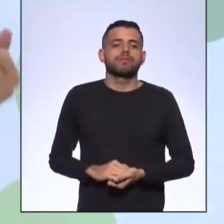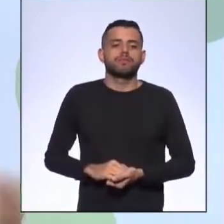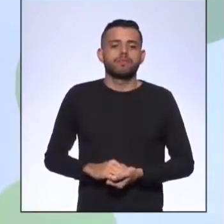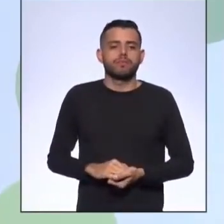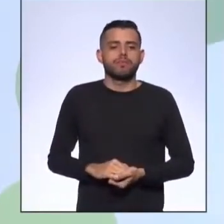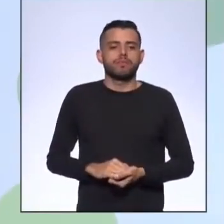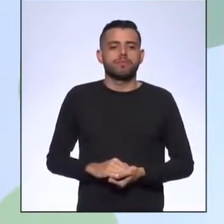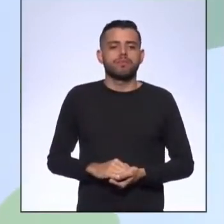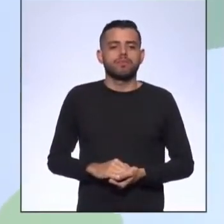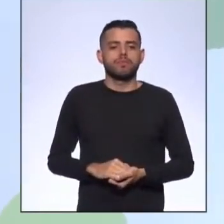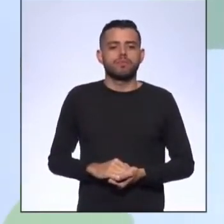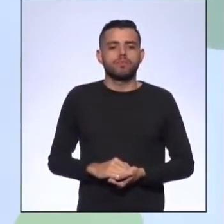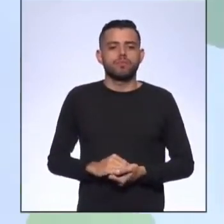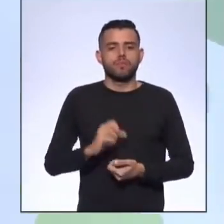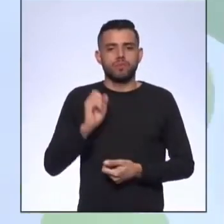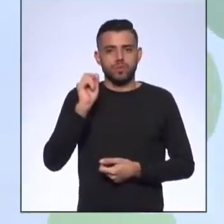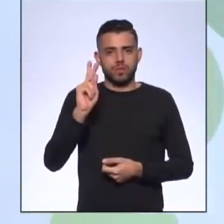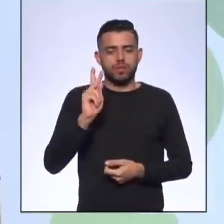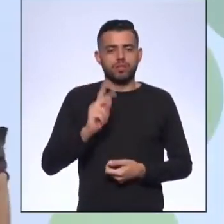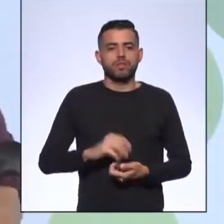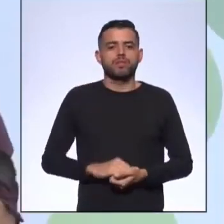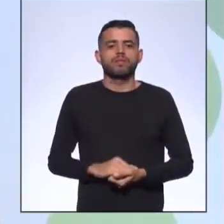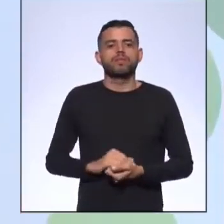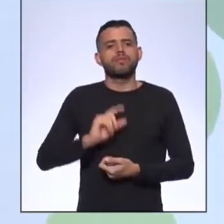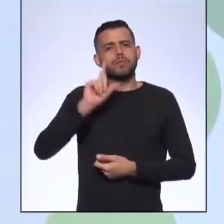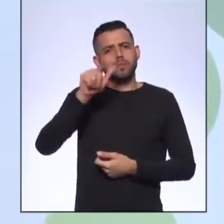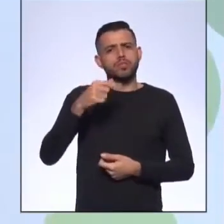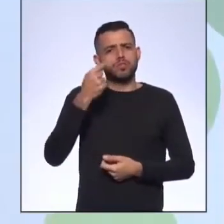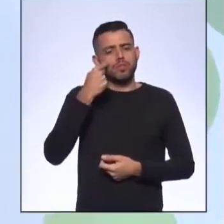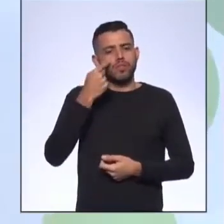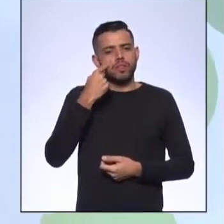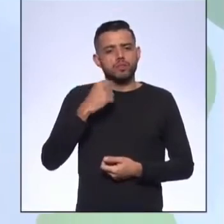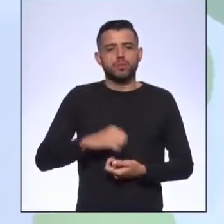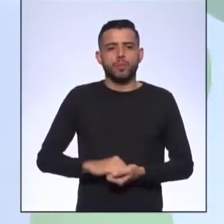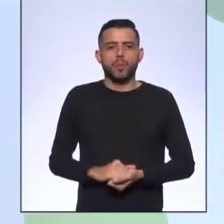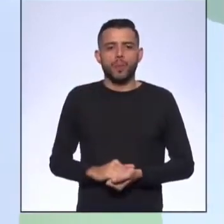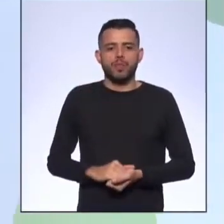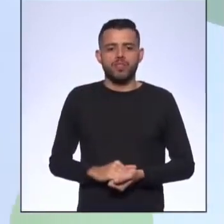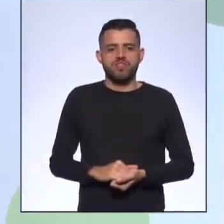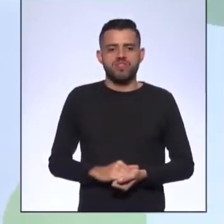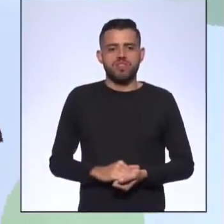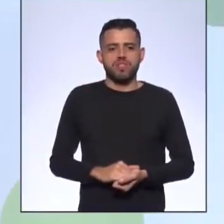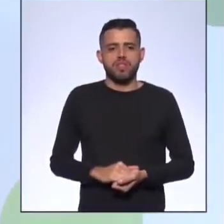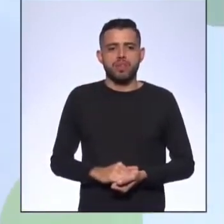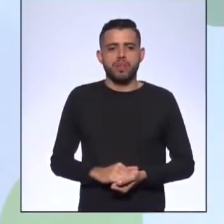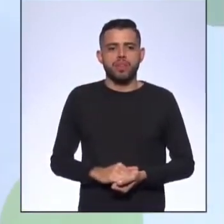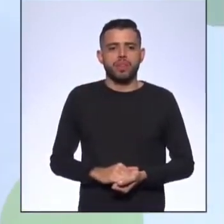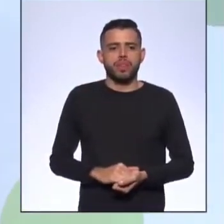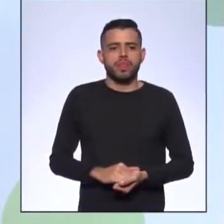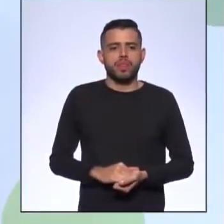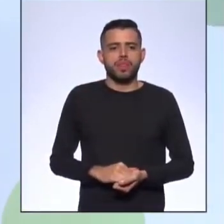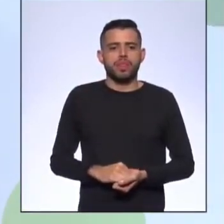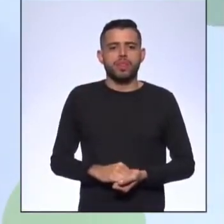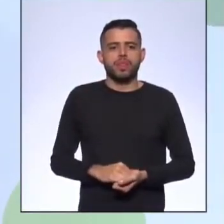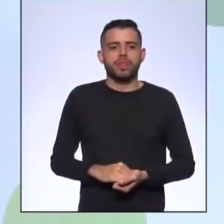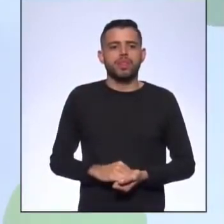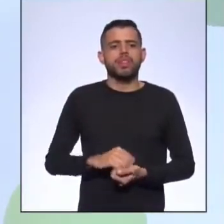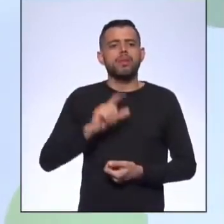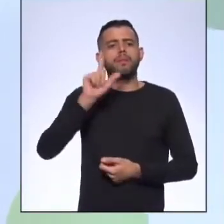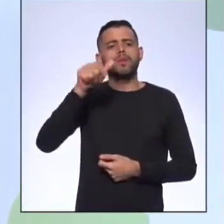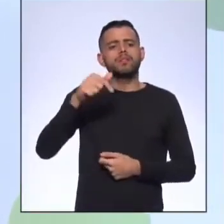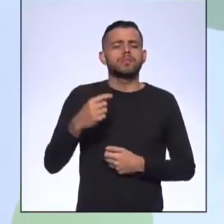também negativo, beleza? Depois a gente vai se aprofundar um pouco mais essa questão aí. Vamos lá. Pessoal, a próxima interação vai ser